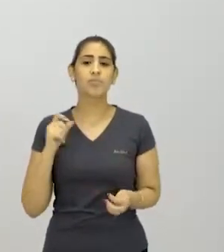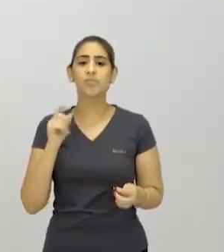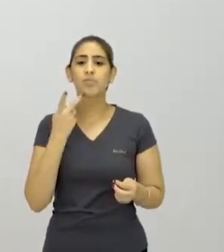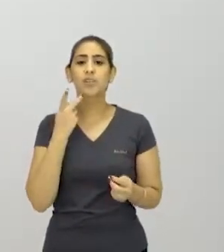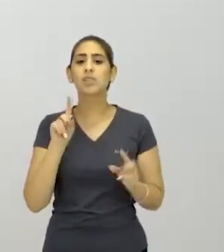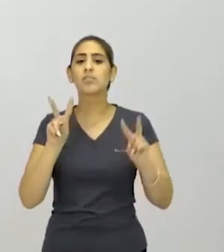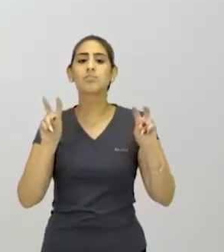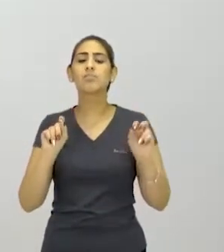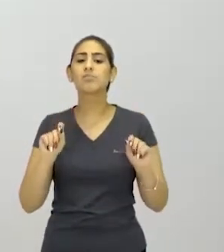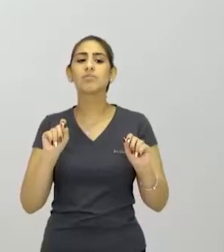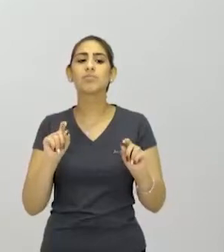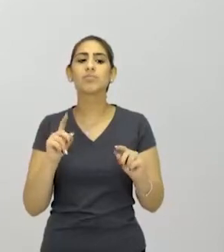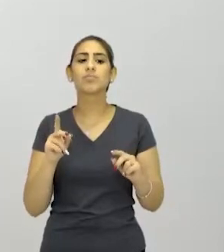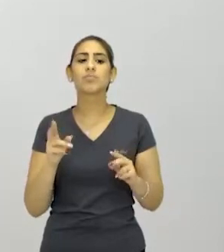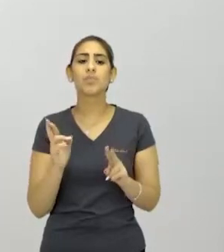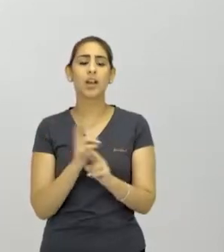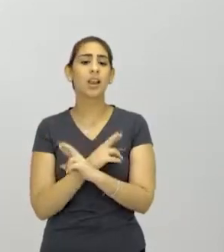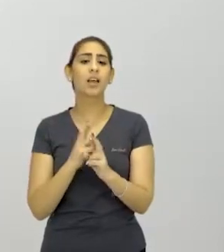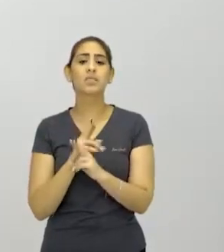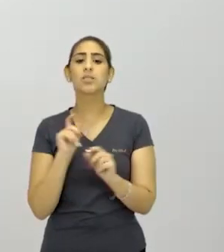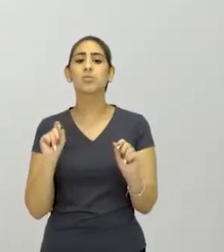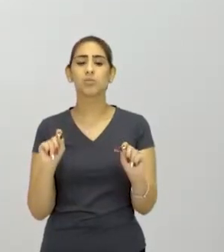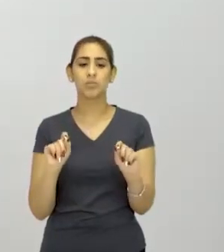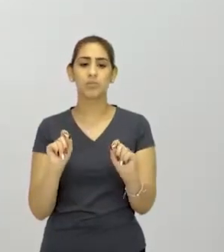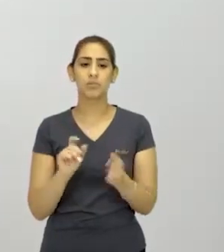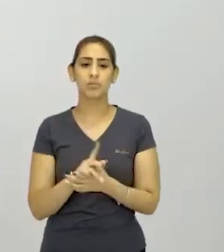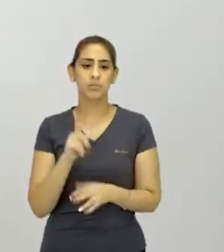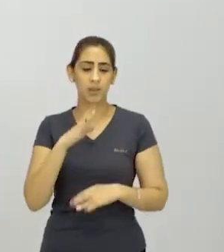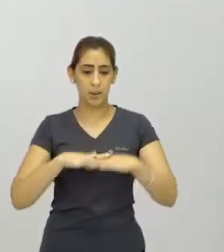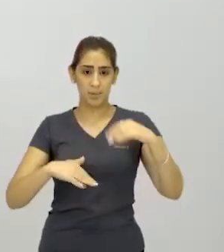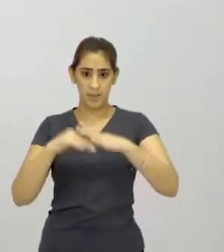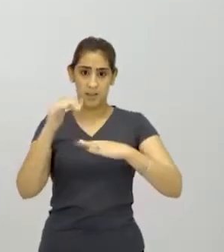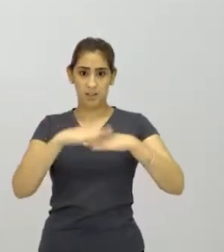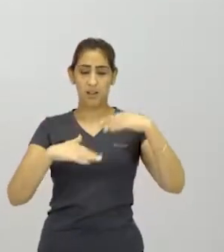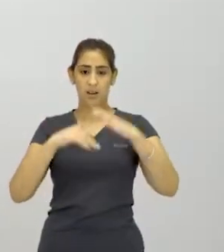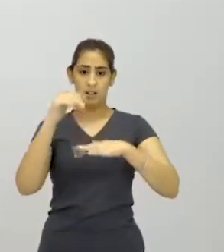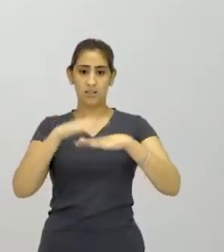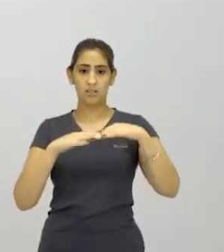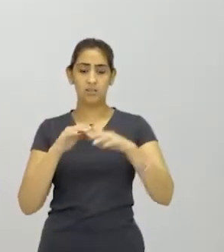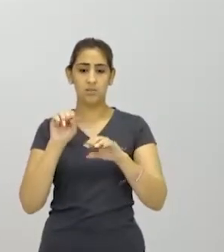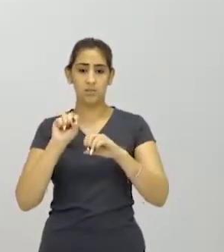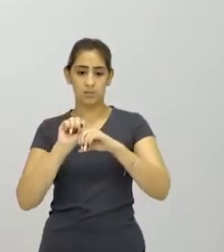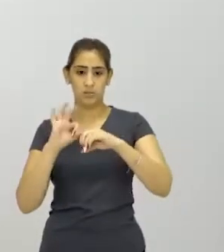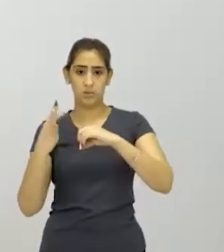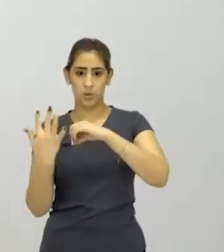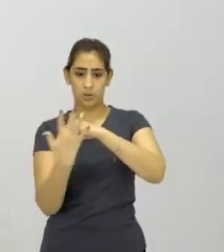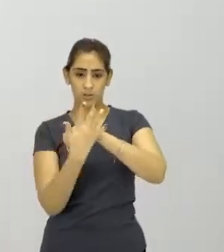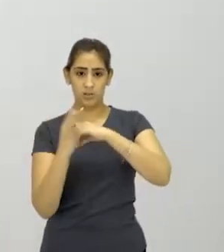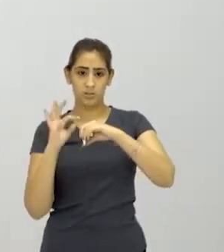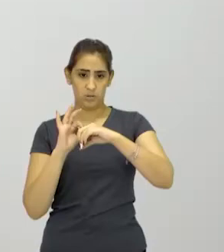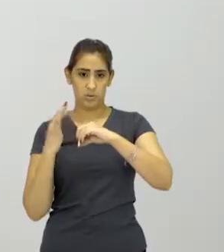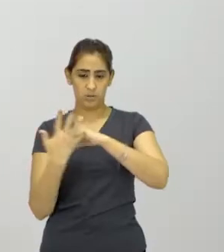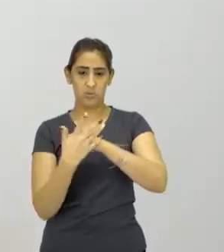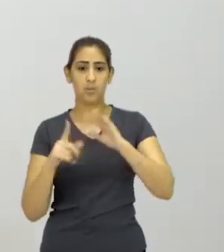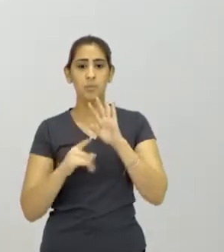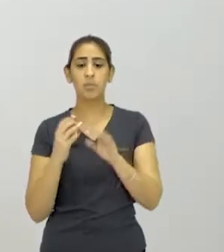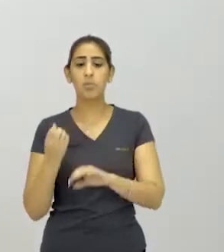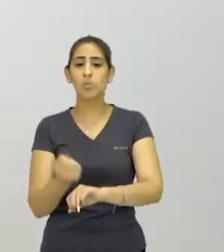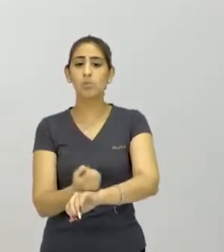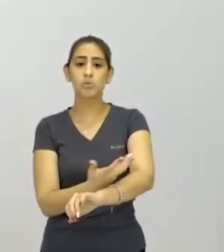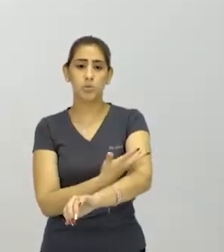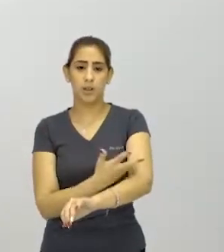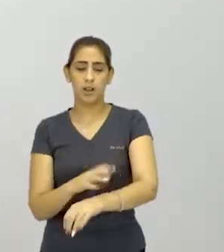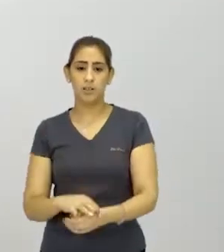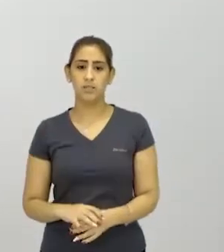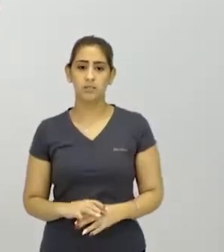falar com relação a habilidades socioemocionais, habilidades, aquelas soft skills,